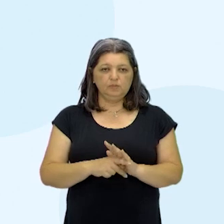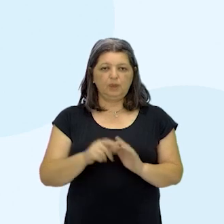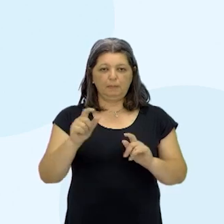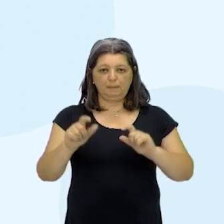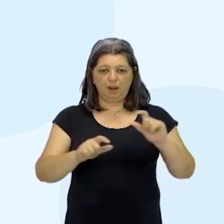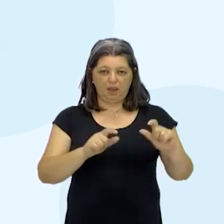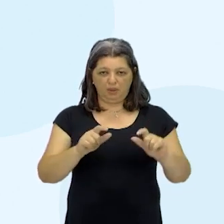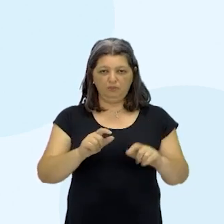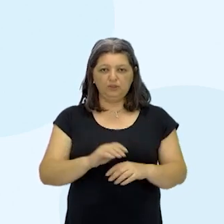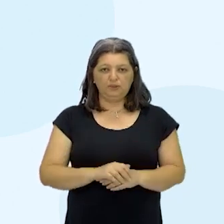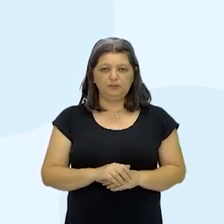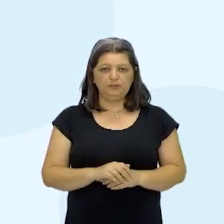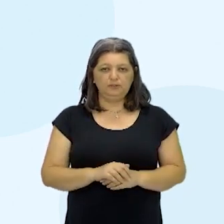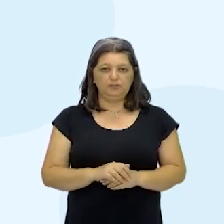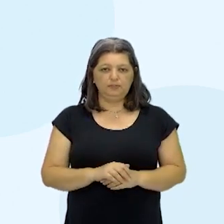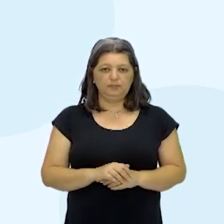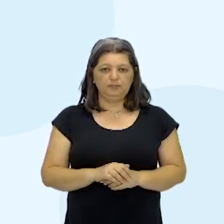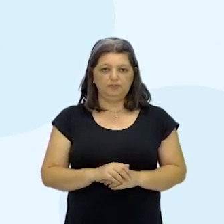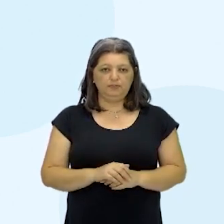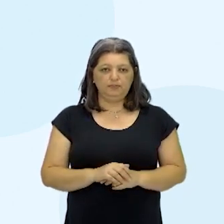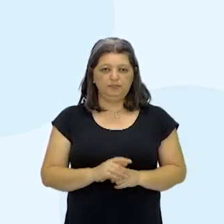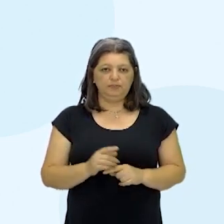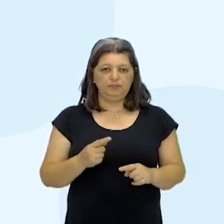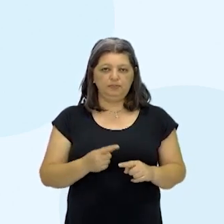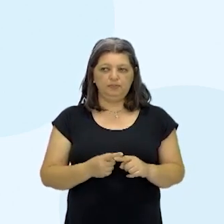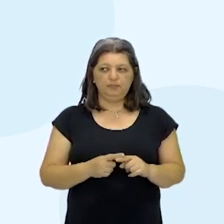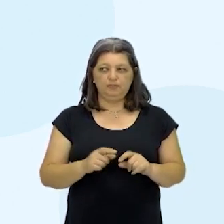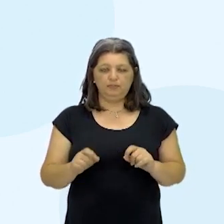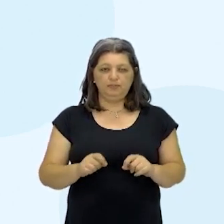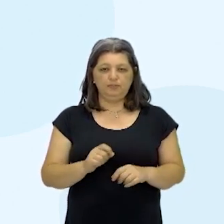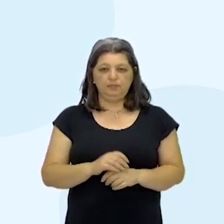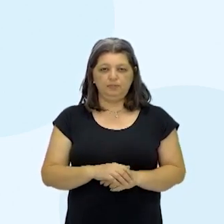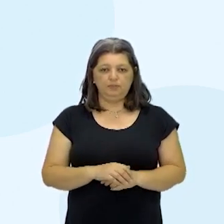palavras. E a resposta está lá para vocês, ó. Stereotype.